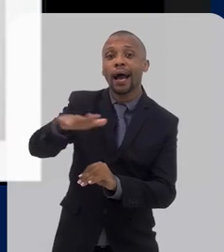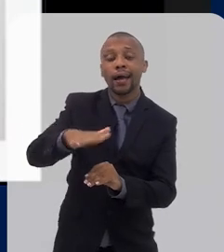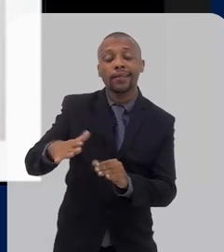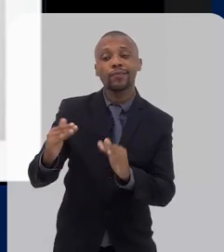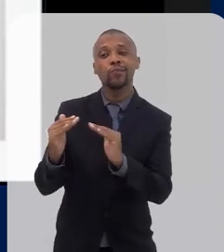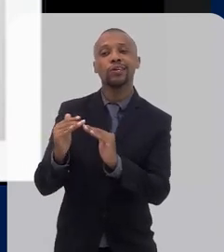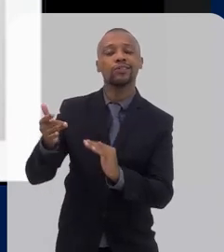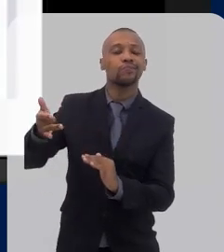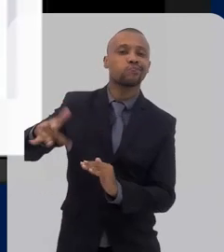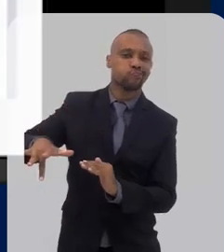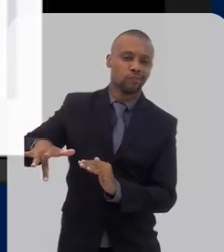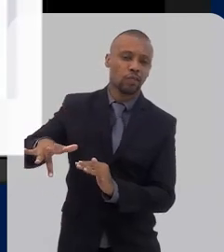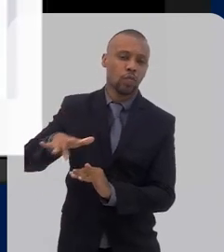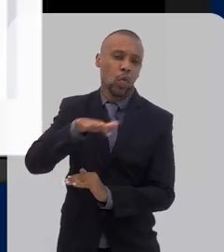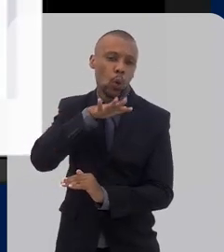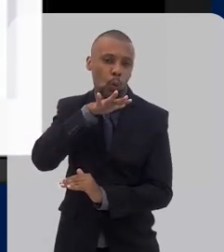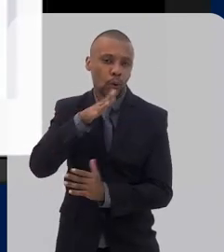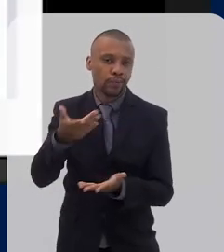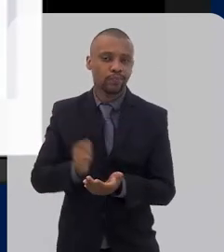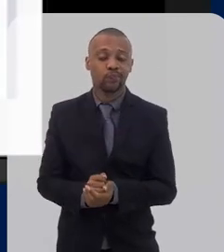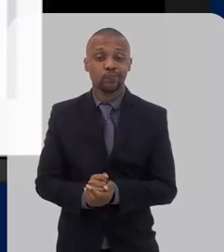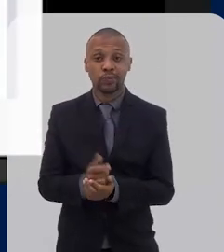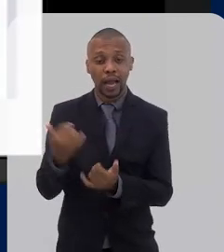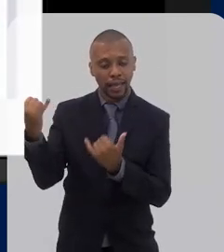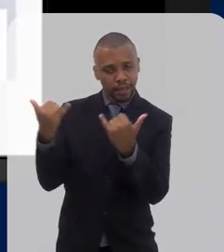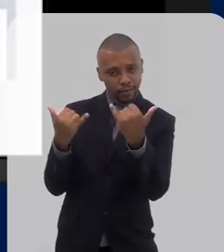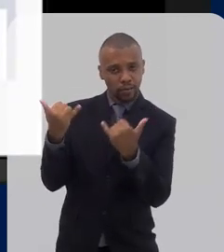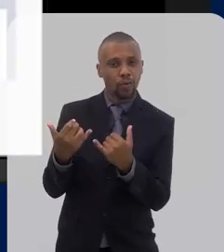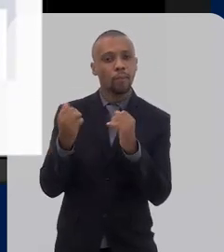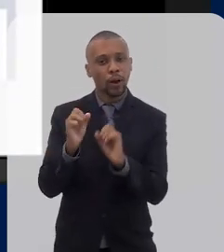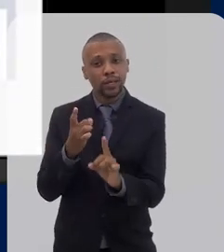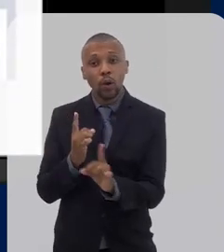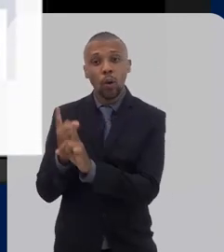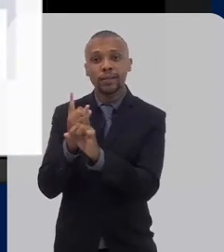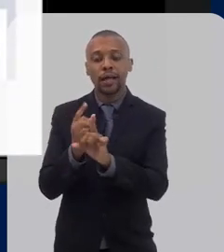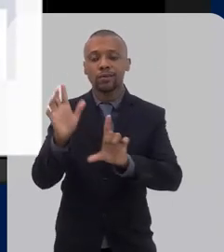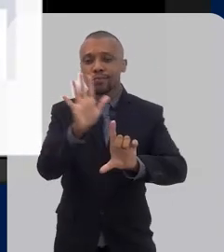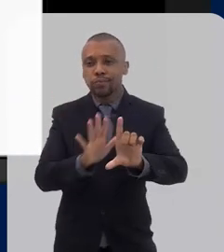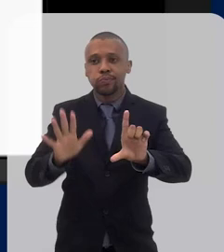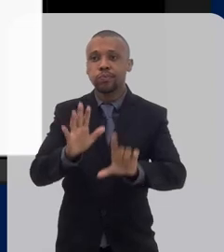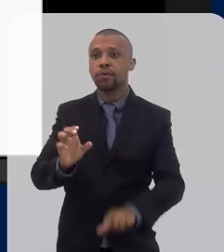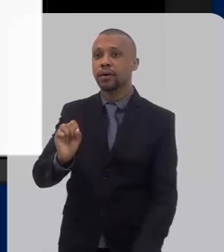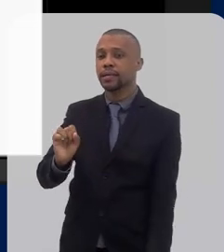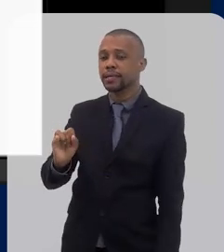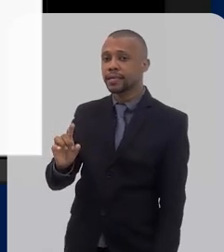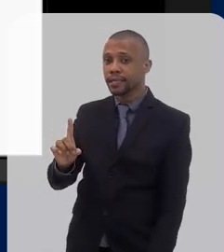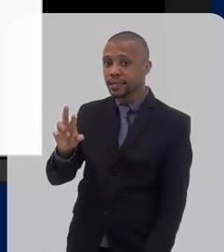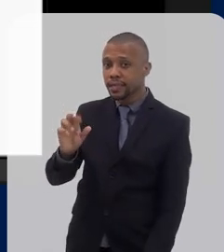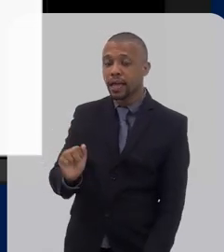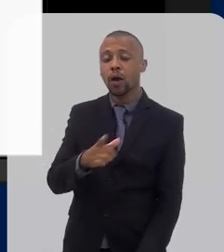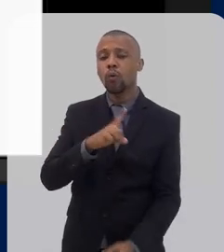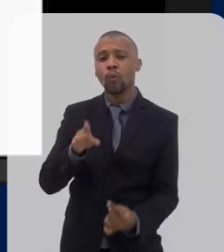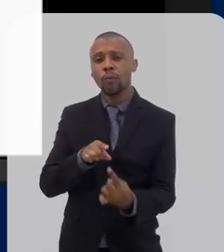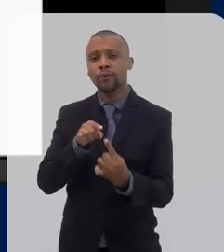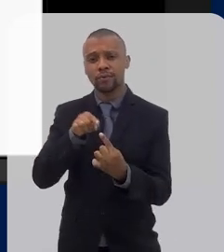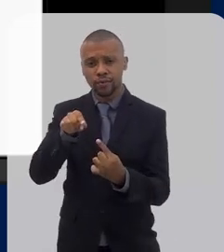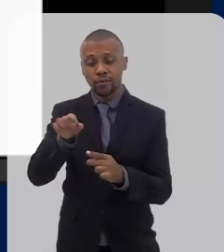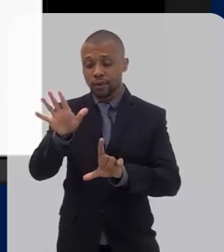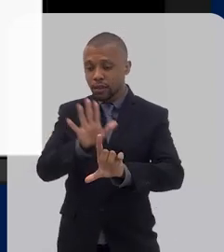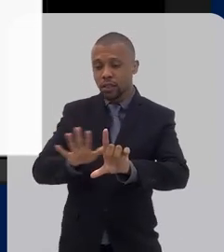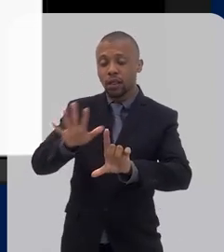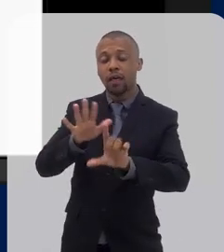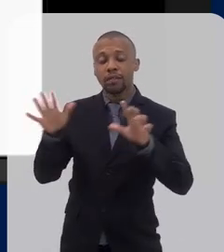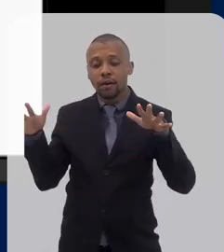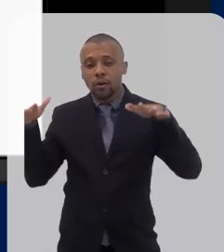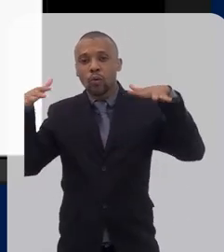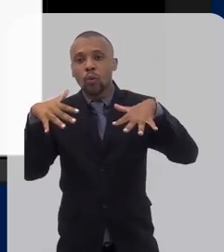moradia precária. Todas essas informações podem ser encontradas no Banco Sidra. Mas o Sidra dá visibilidade a praticamente tudo